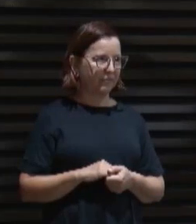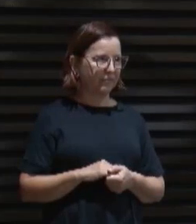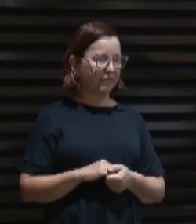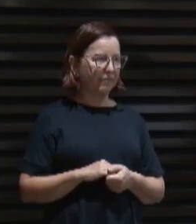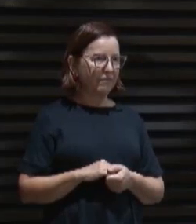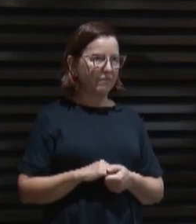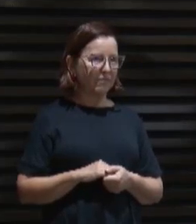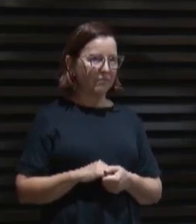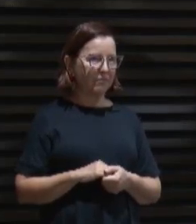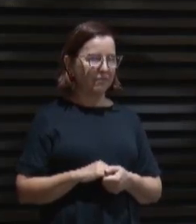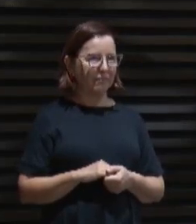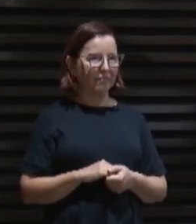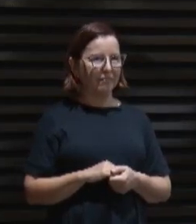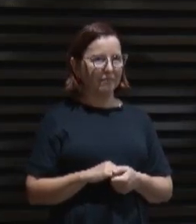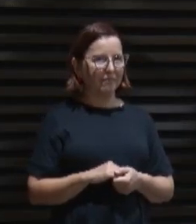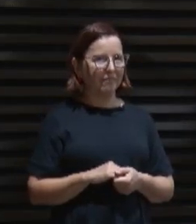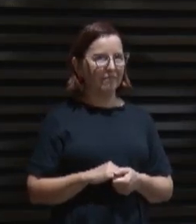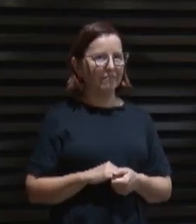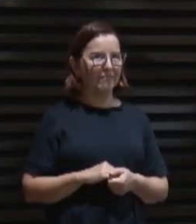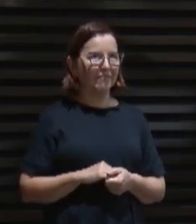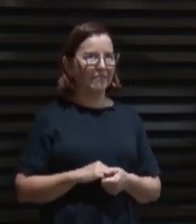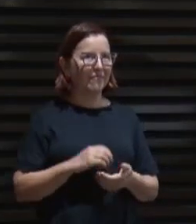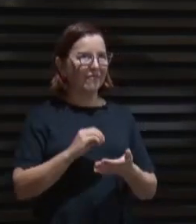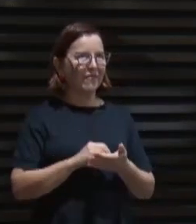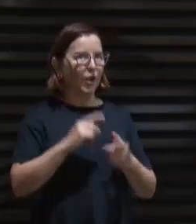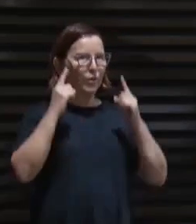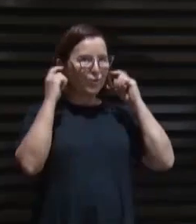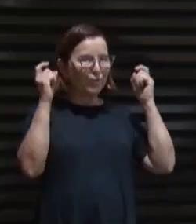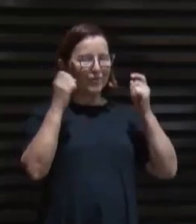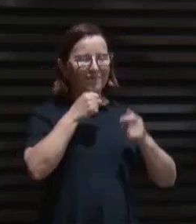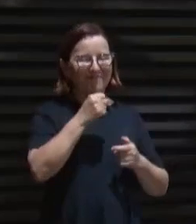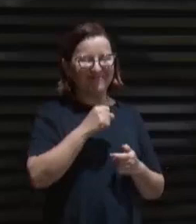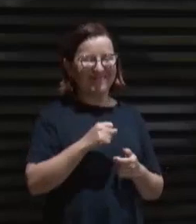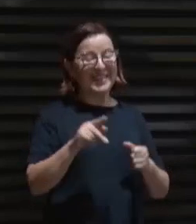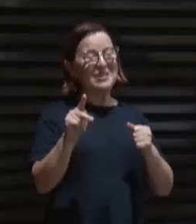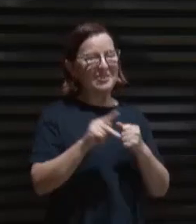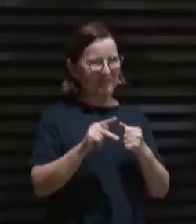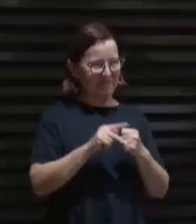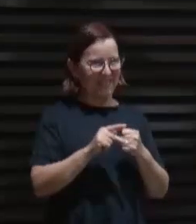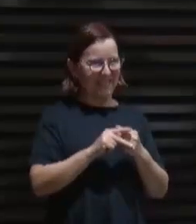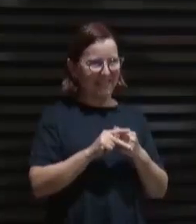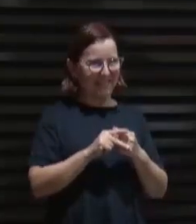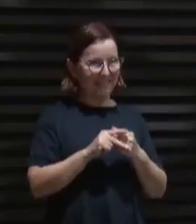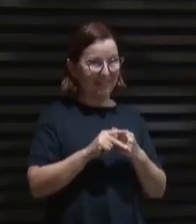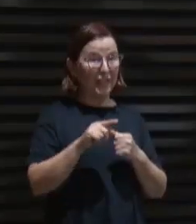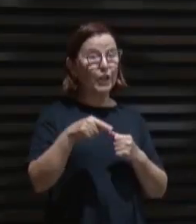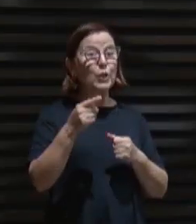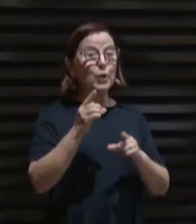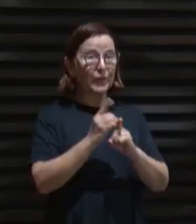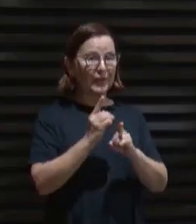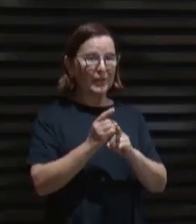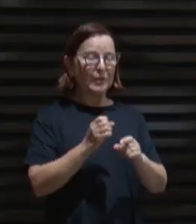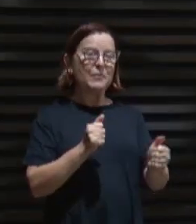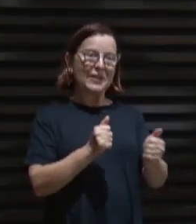Pedro. Eu preciso de fogo aqui nesse... Simão Pedro e outro discípulo seguiam